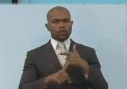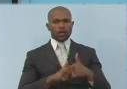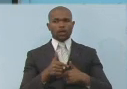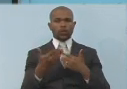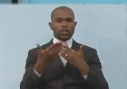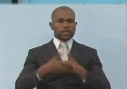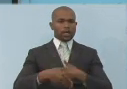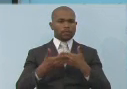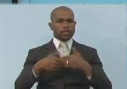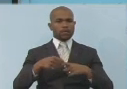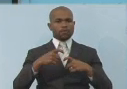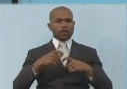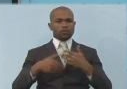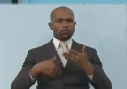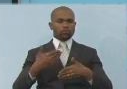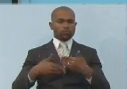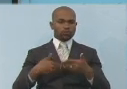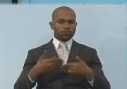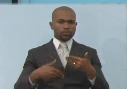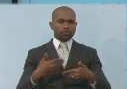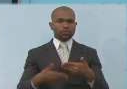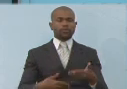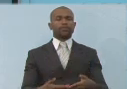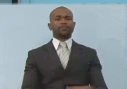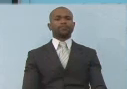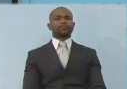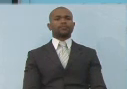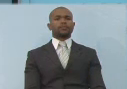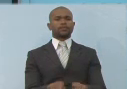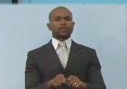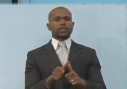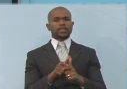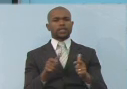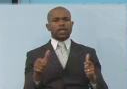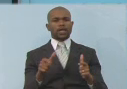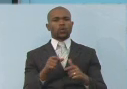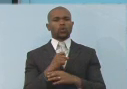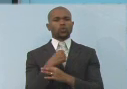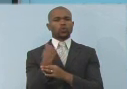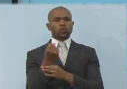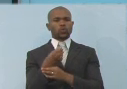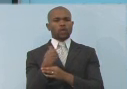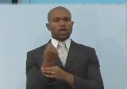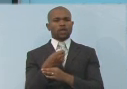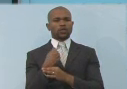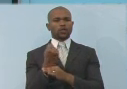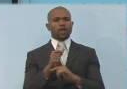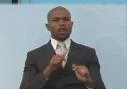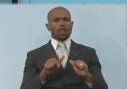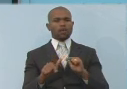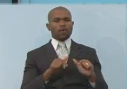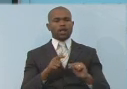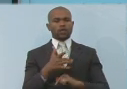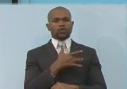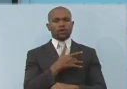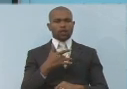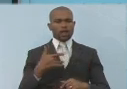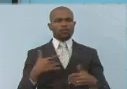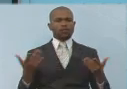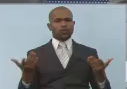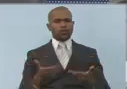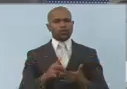periódicos. A ampliação do programa ginástica laboral e pausa saudável, hoje já realizado em